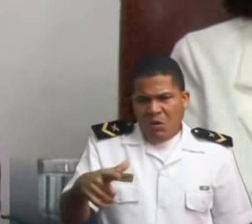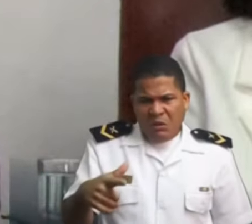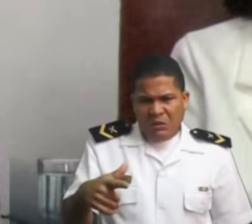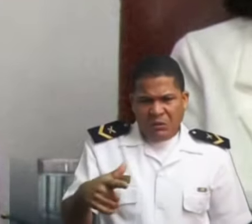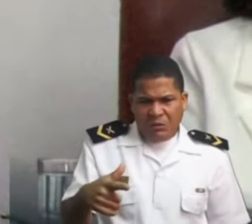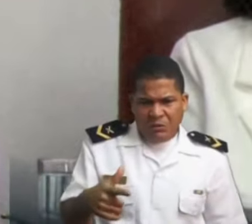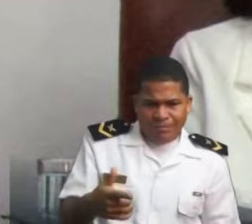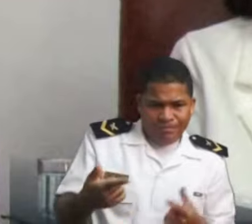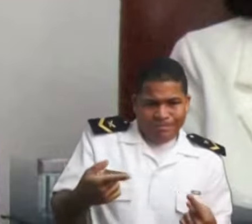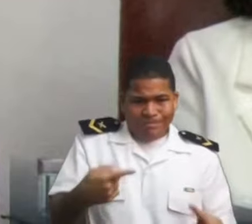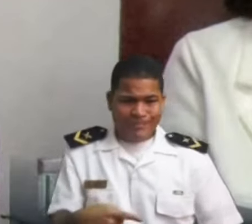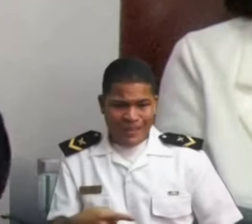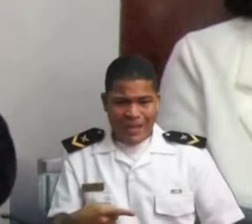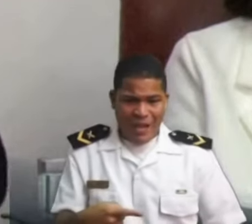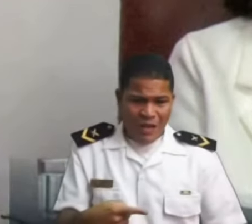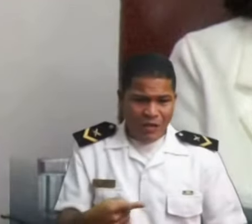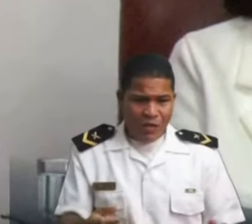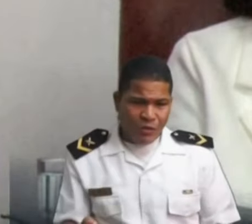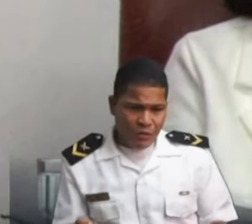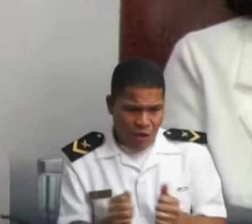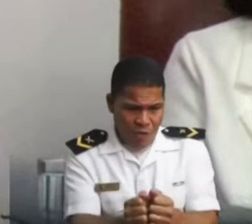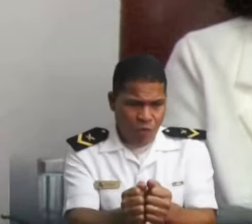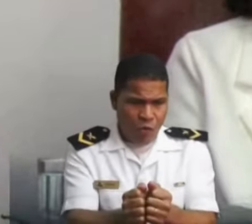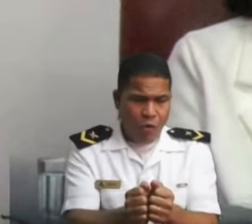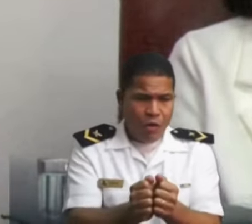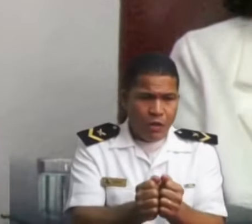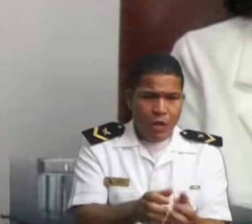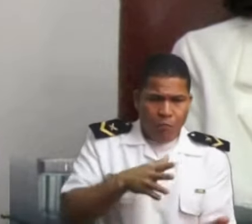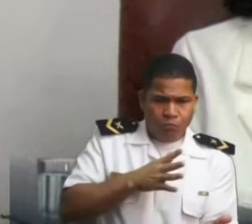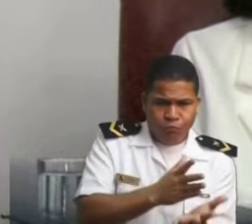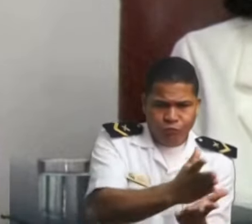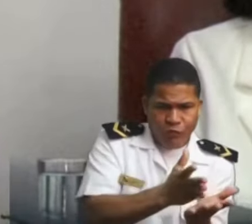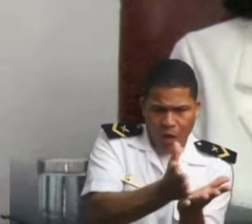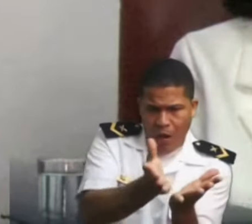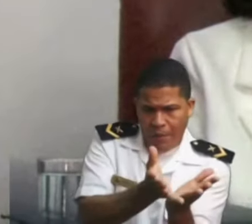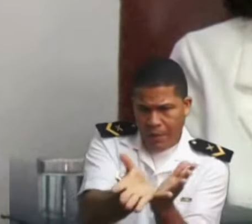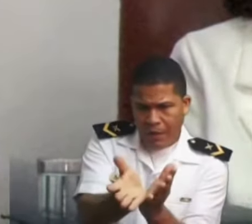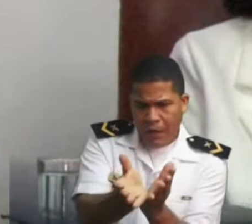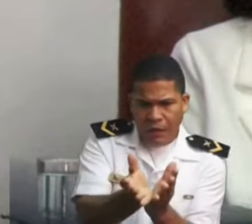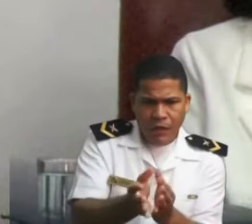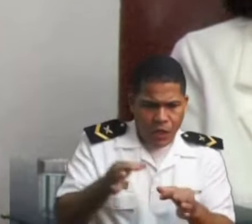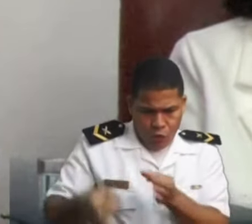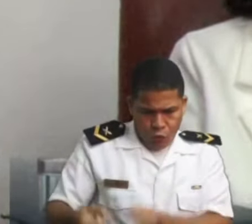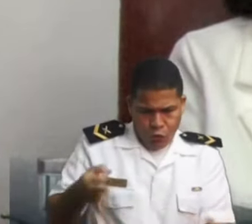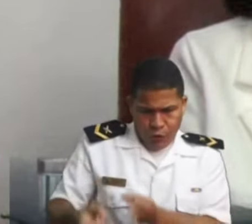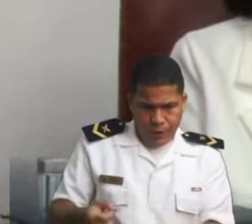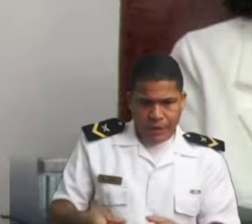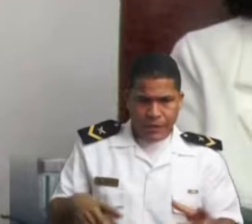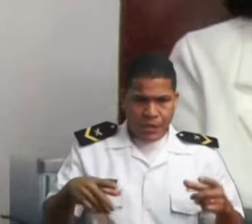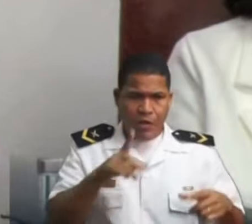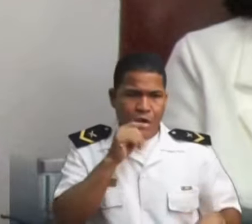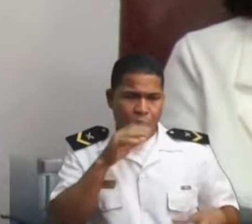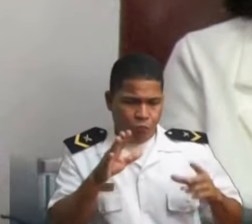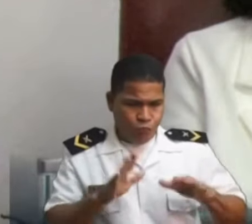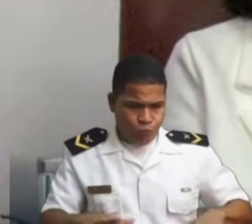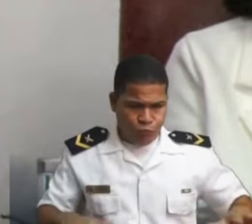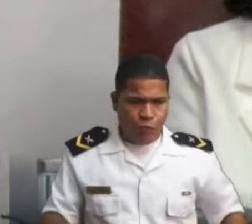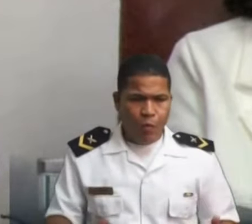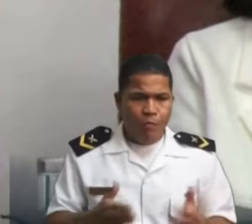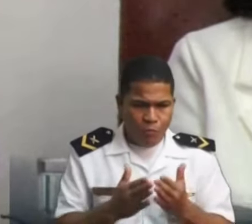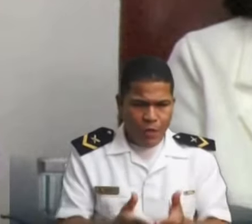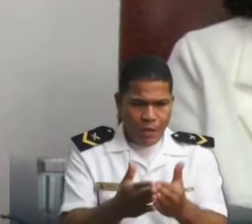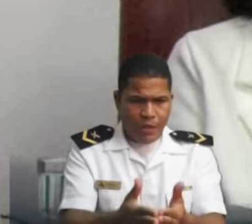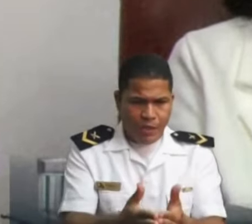nos traz a capilaridade para levar o braço da justiça marítima por meio das capitanias nos mais